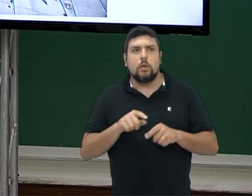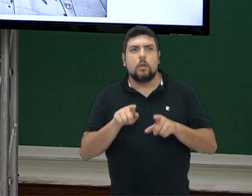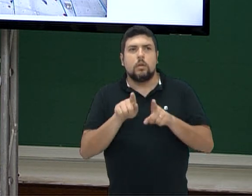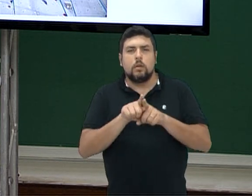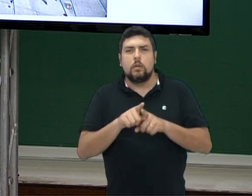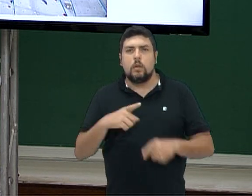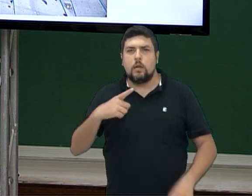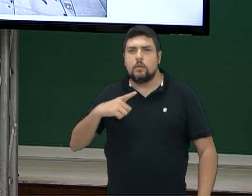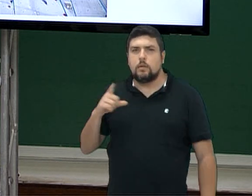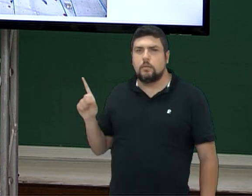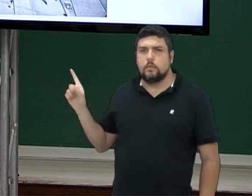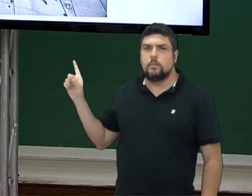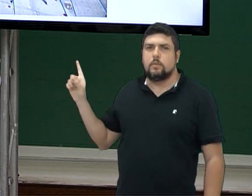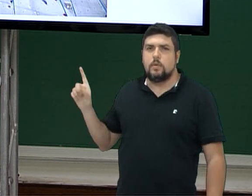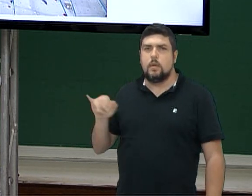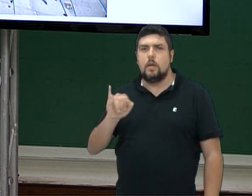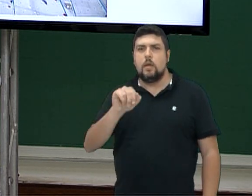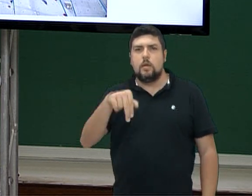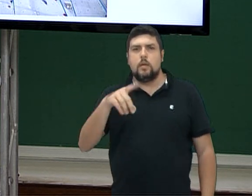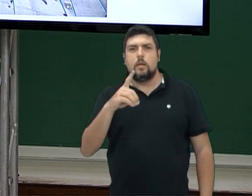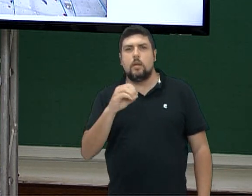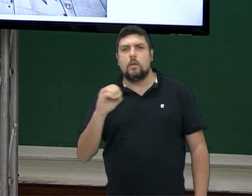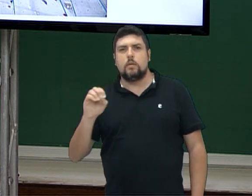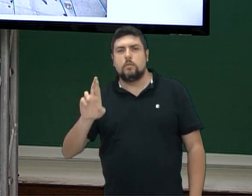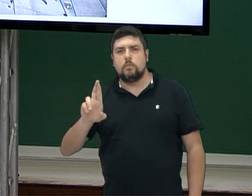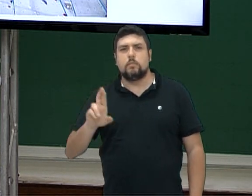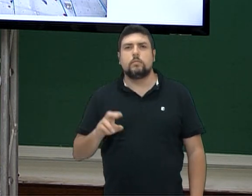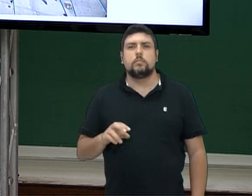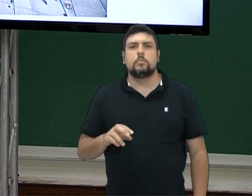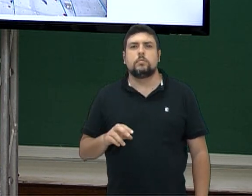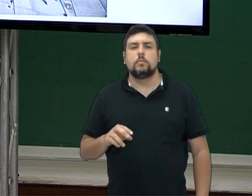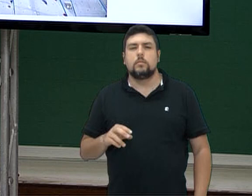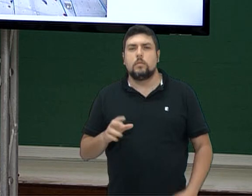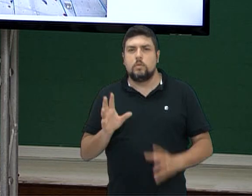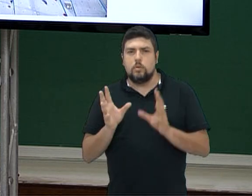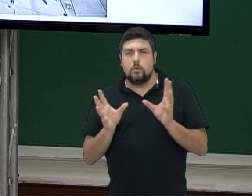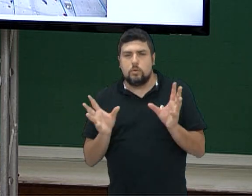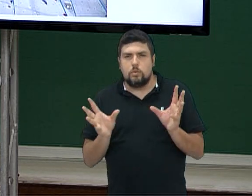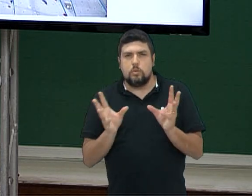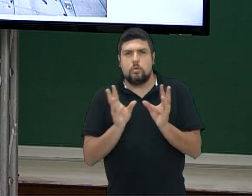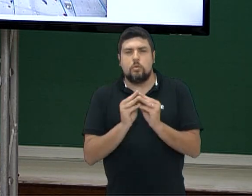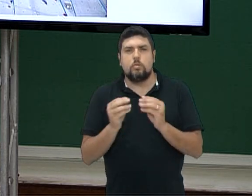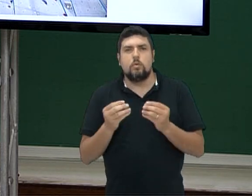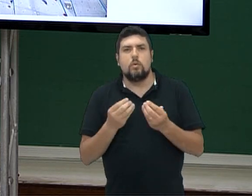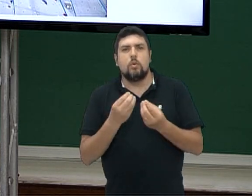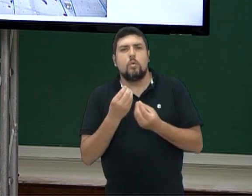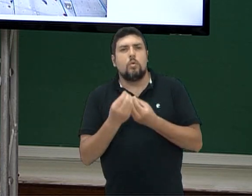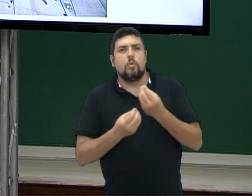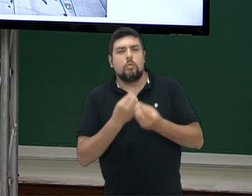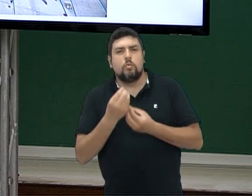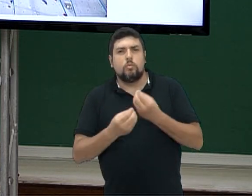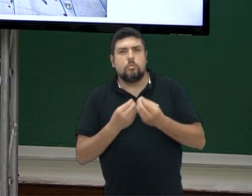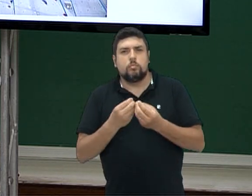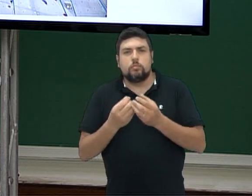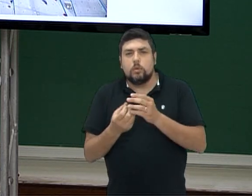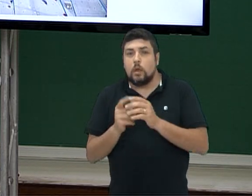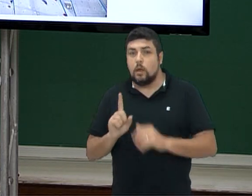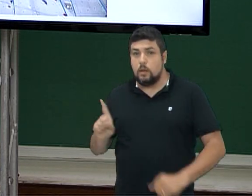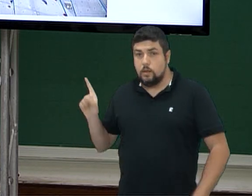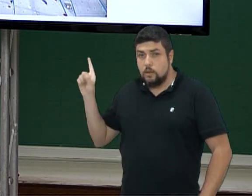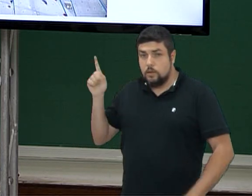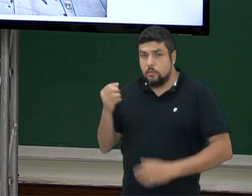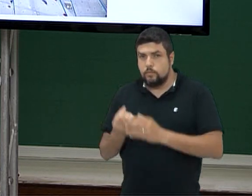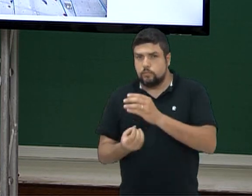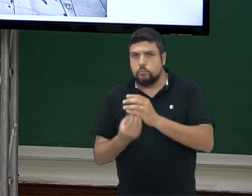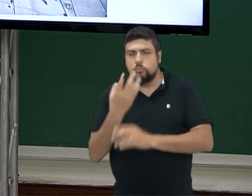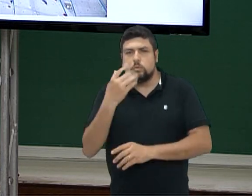temos aí a explicação na aula anterior como surgiu a escalada indoor, que foi na década de 70, lá durante o